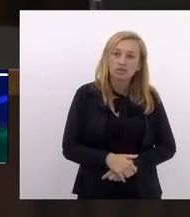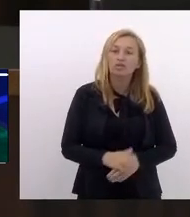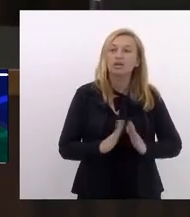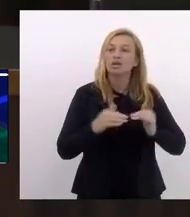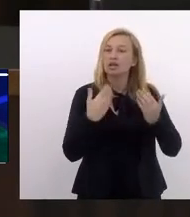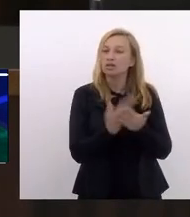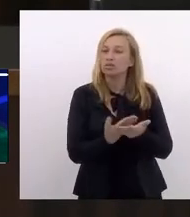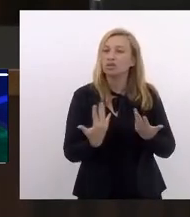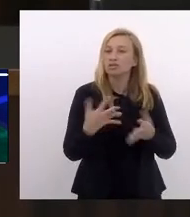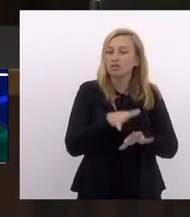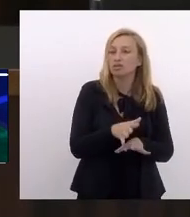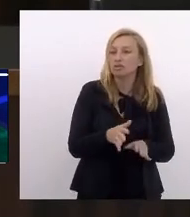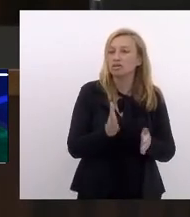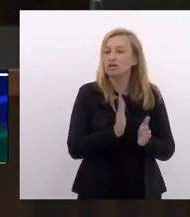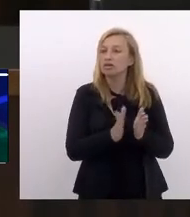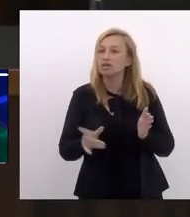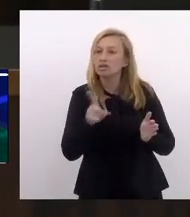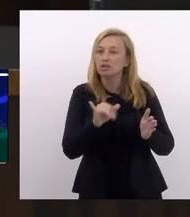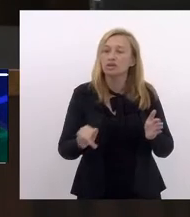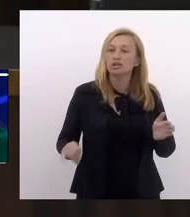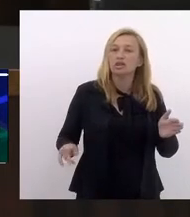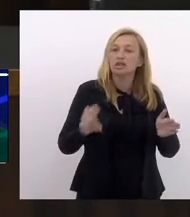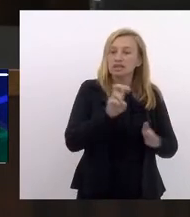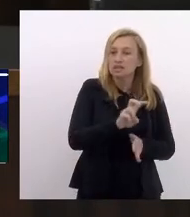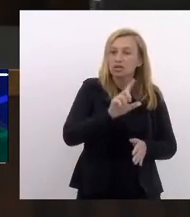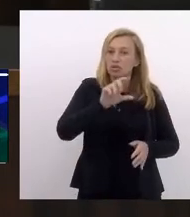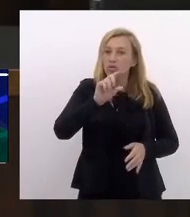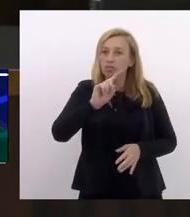Requerimento de inclusão na ordem do dia, projeto de lei